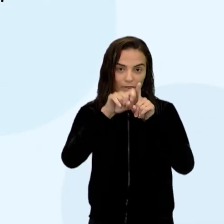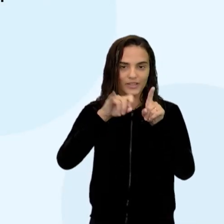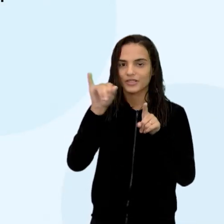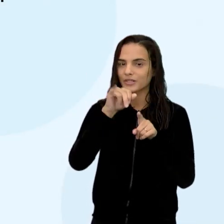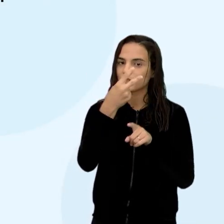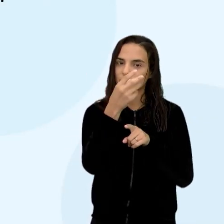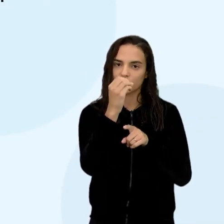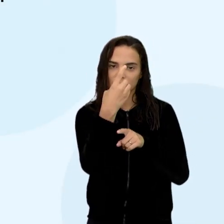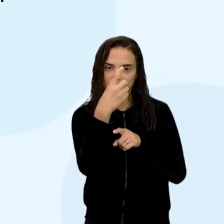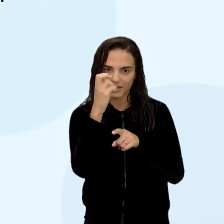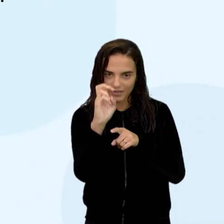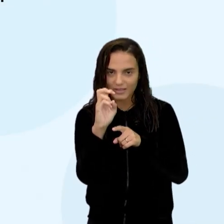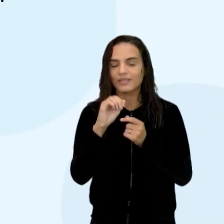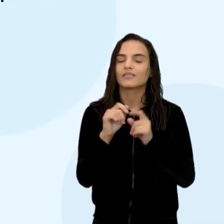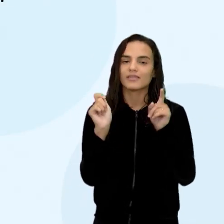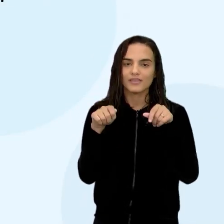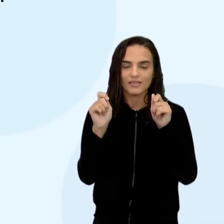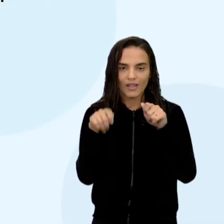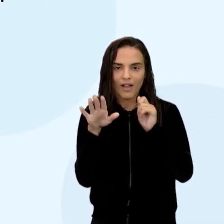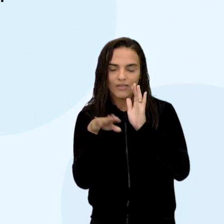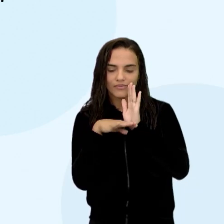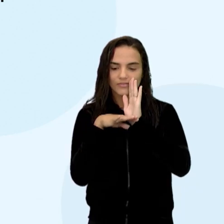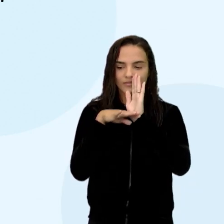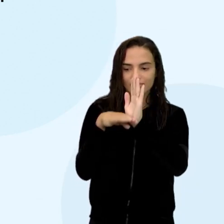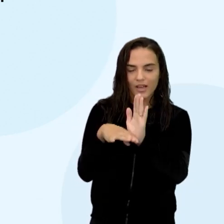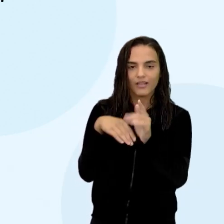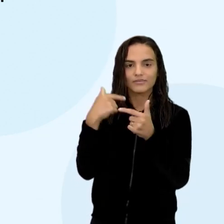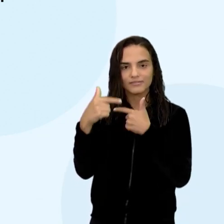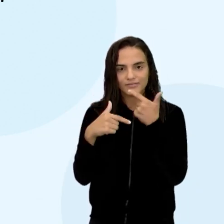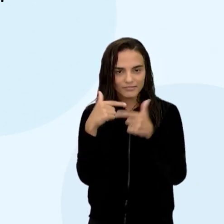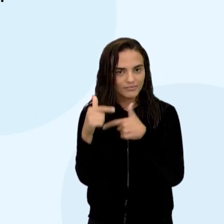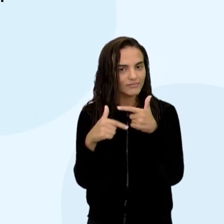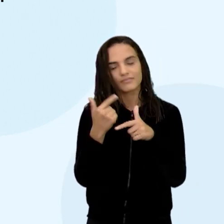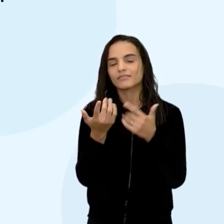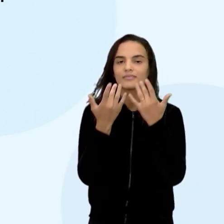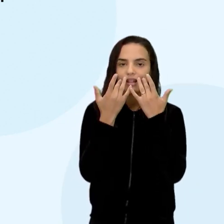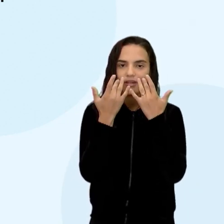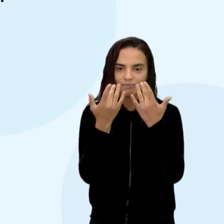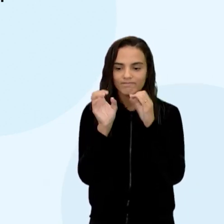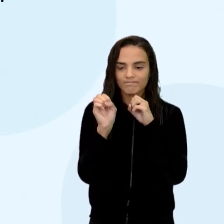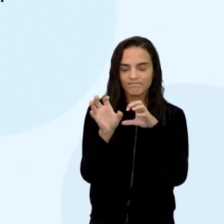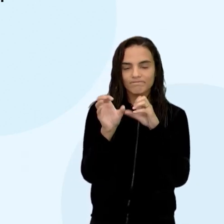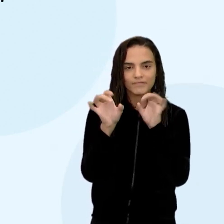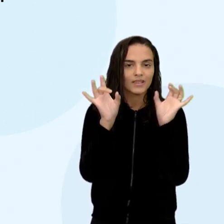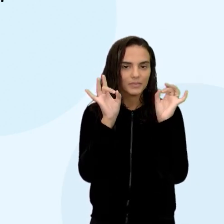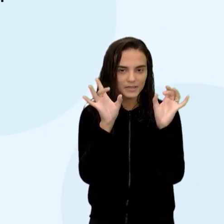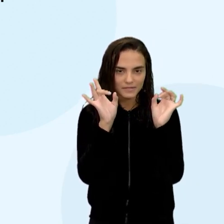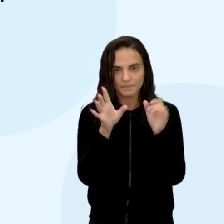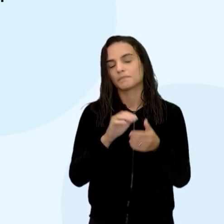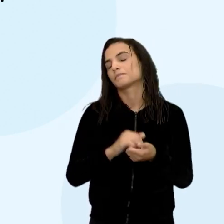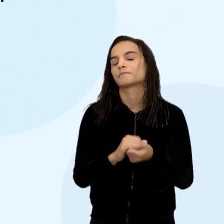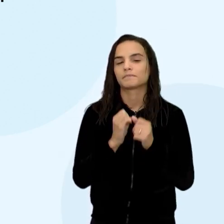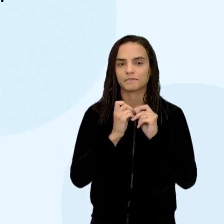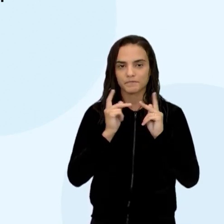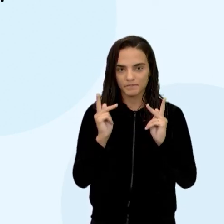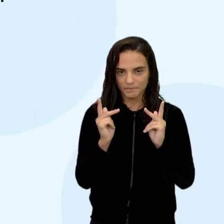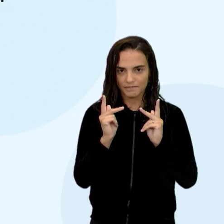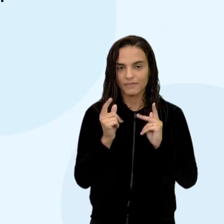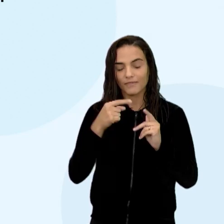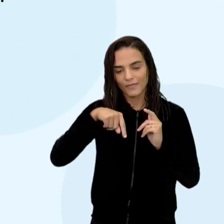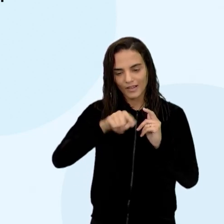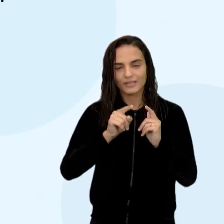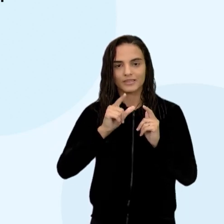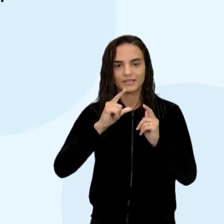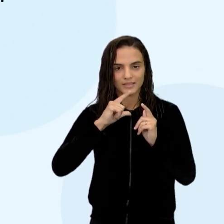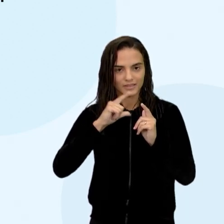que dão esse amparo para nós, para estar trabalhando com atendimento educacional especializado. Tá bom? E nós temos